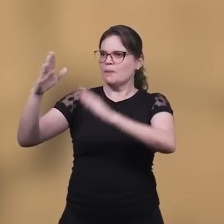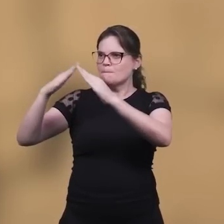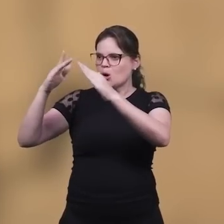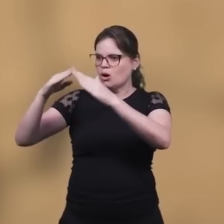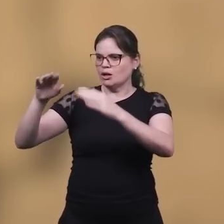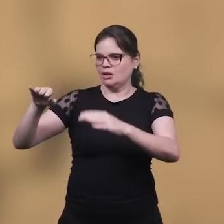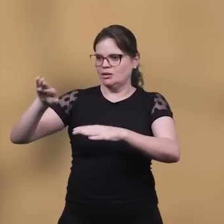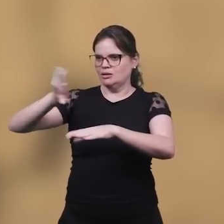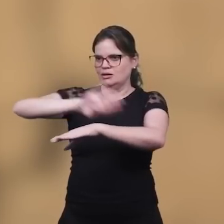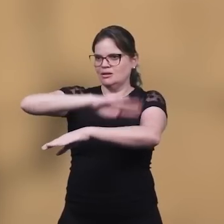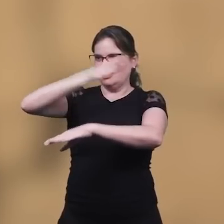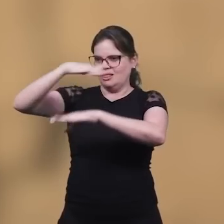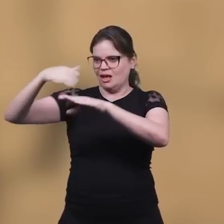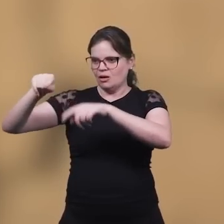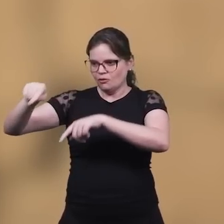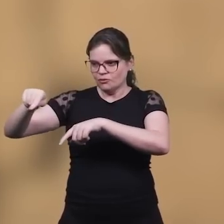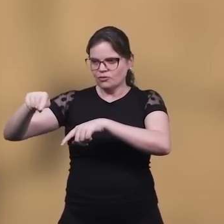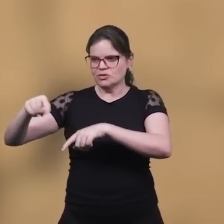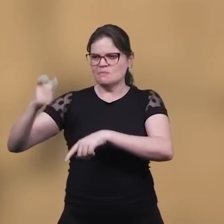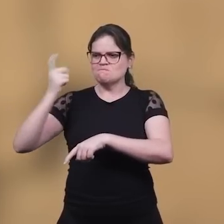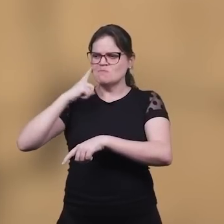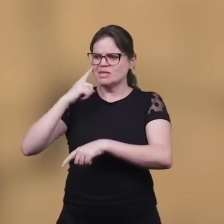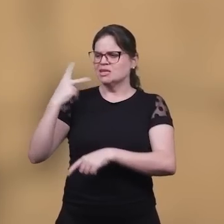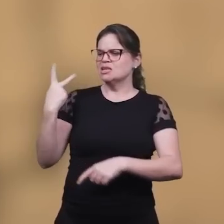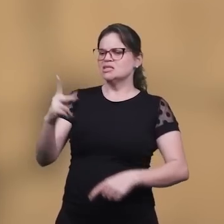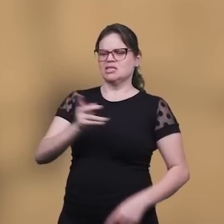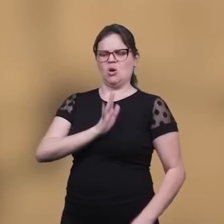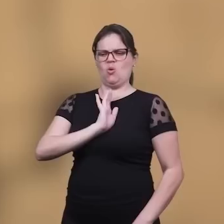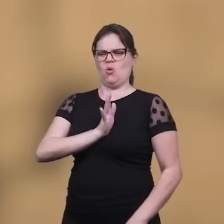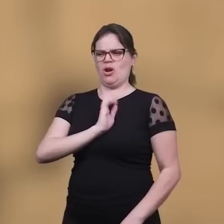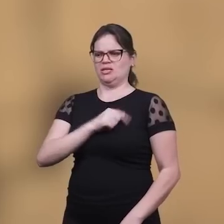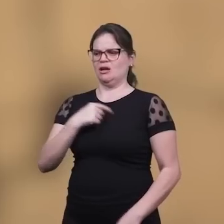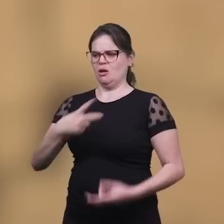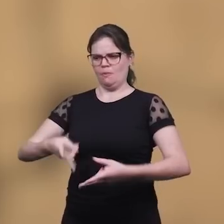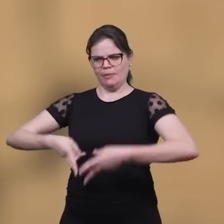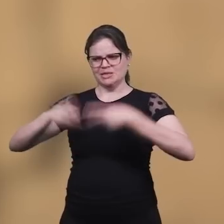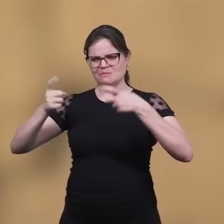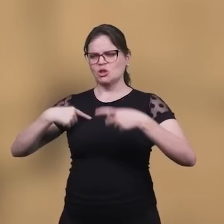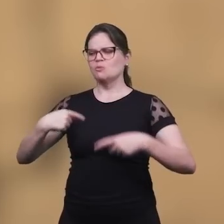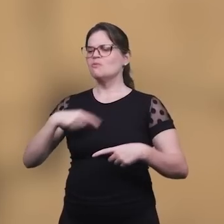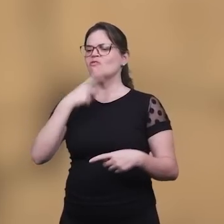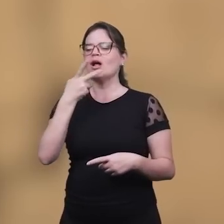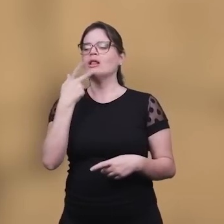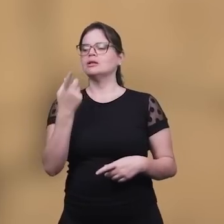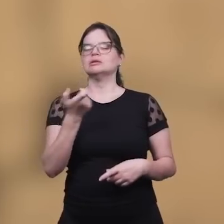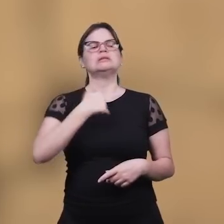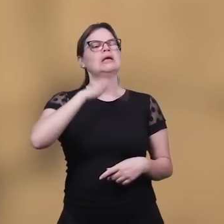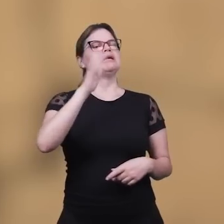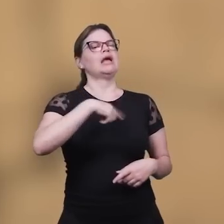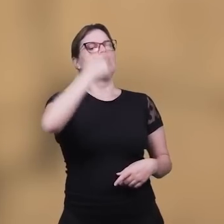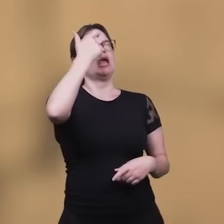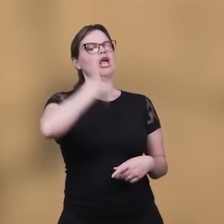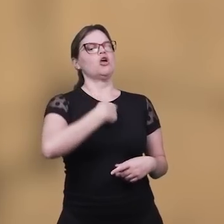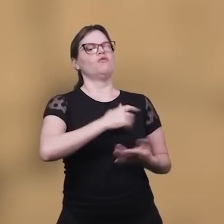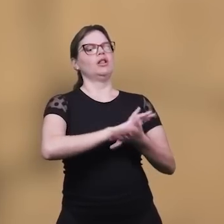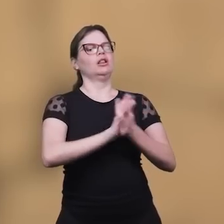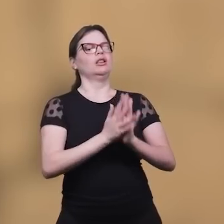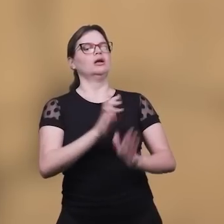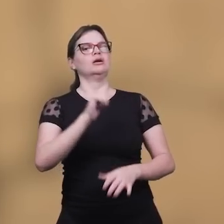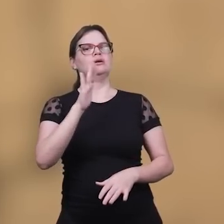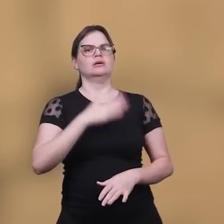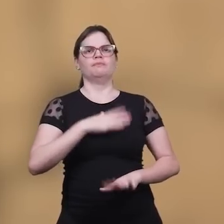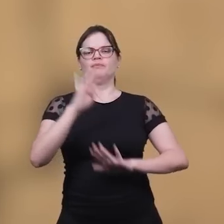Interessante, né? Muito alto. Diz no teu coração, quem me derribará em terra? A pergunta, quem me derribará? Esse texto aí está